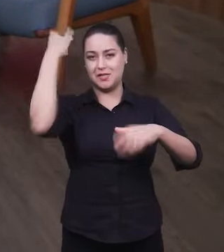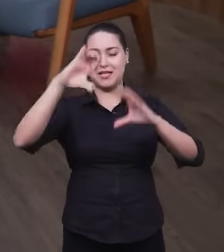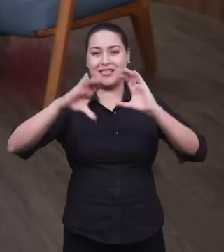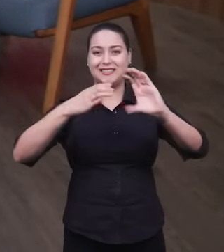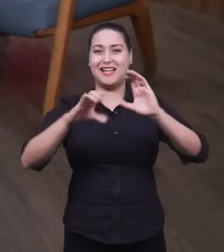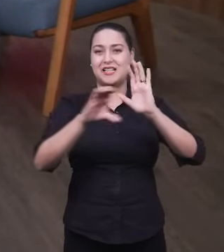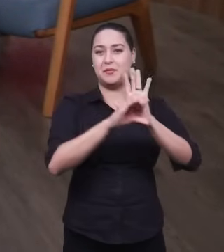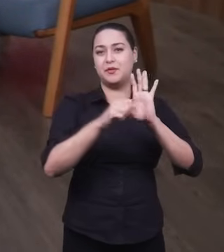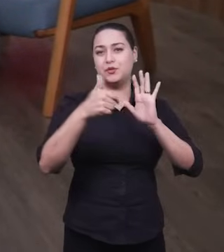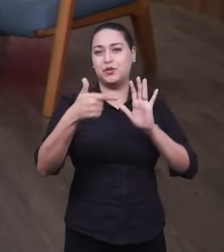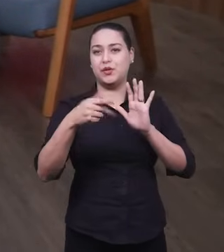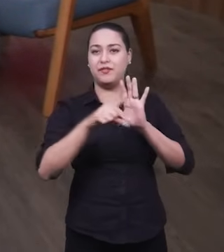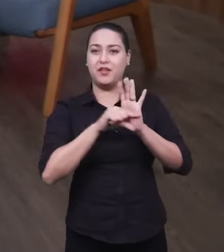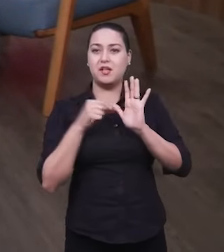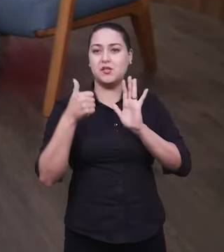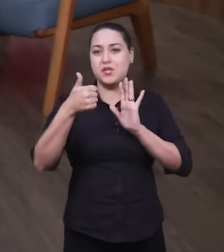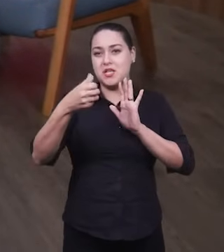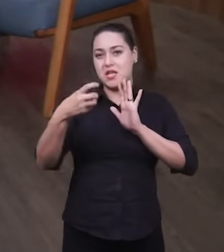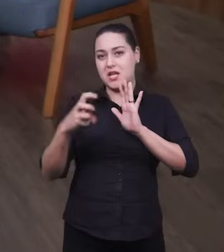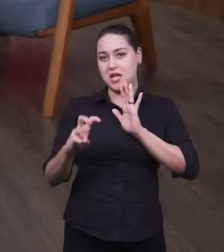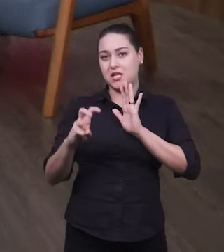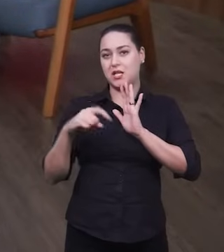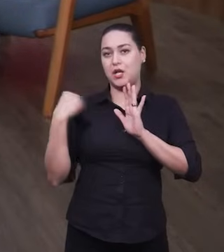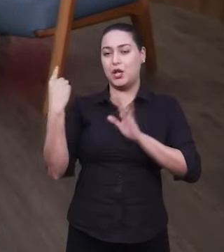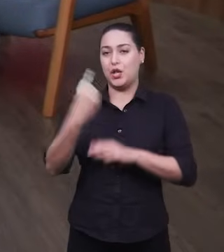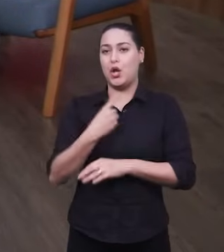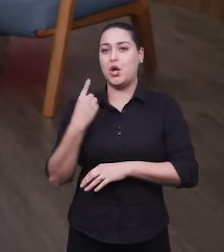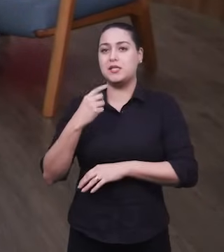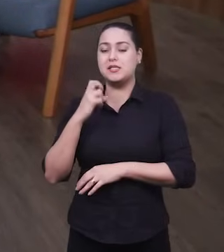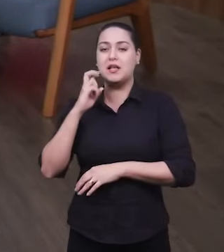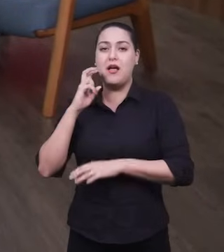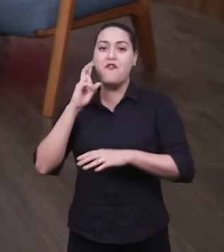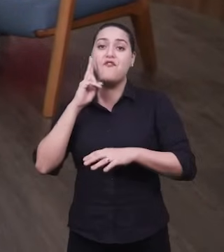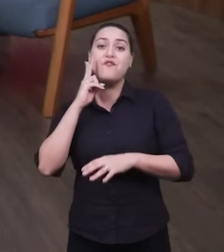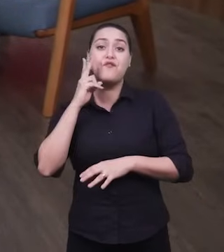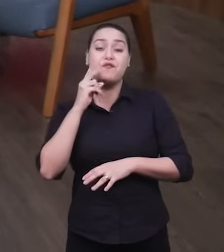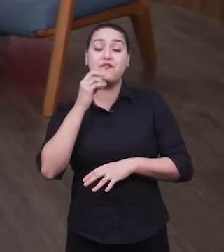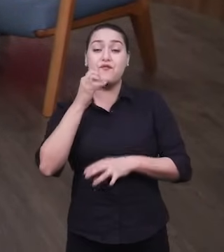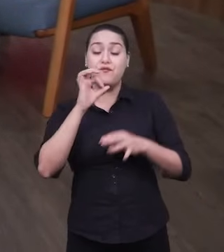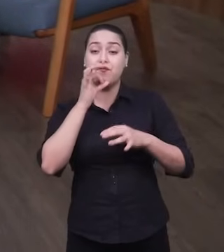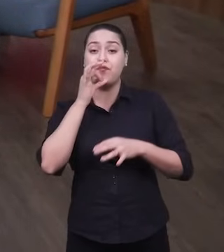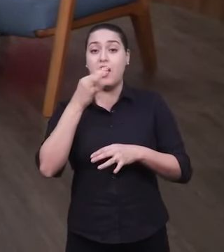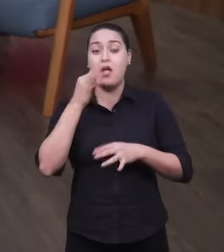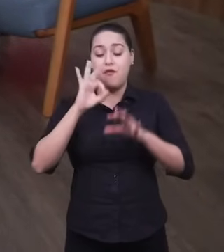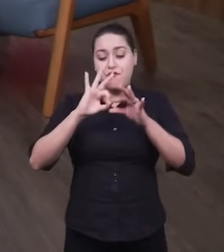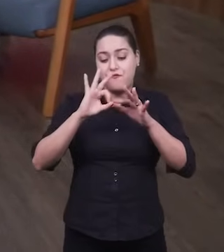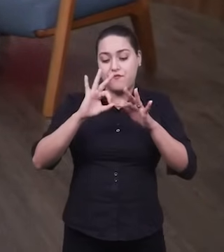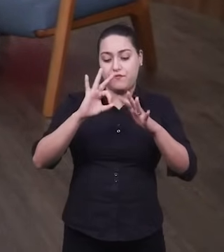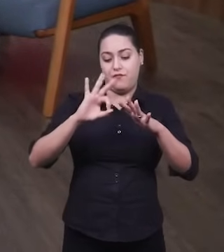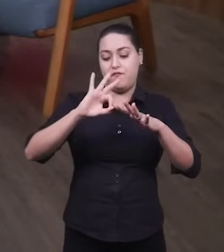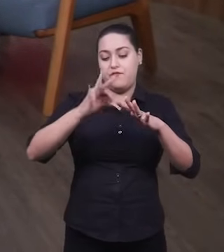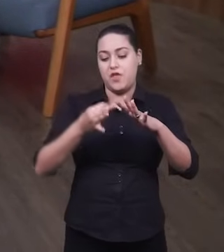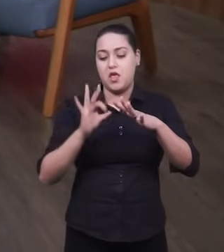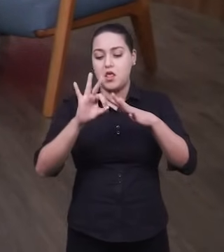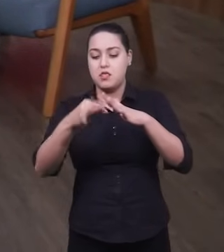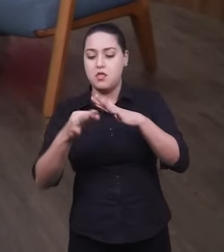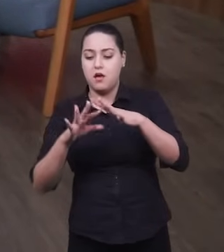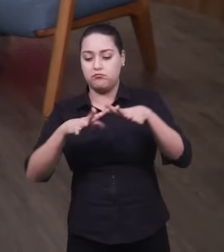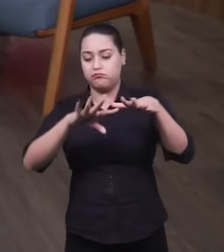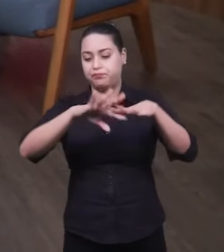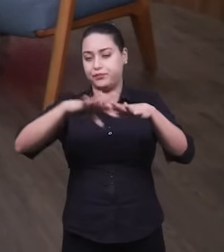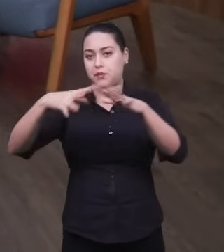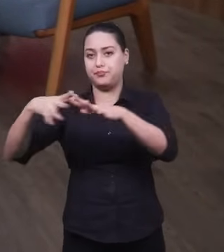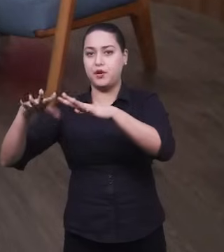Cantares 2,15, há a seguinte expressão: as nossas vinhas estão em flor. Qual a aplicação profética que nós podemos